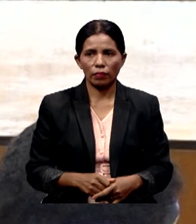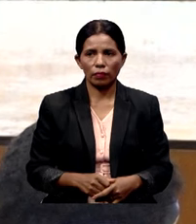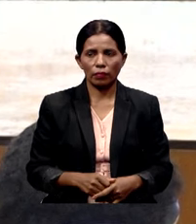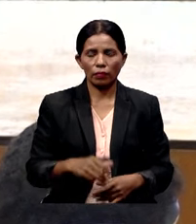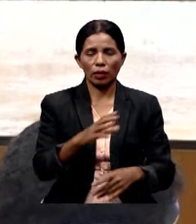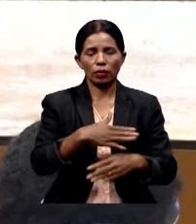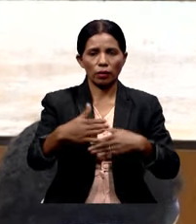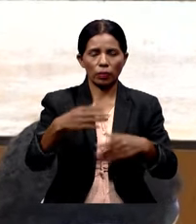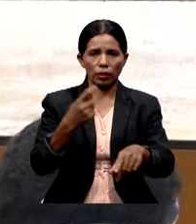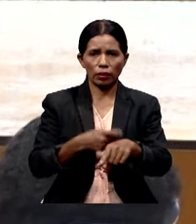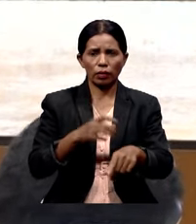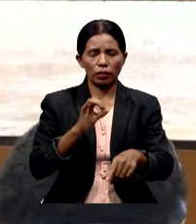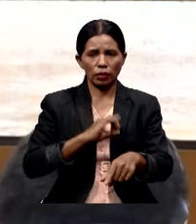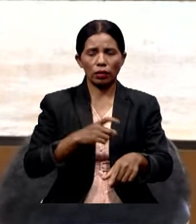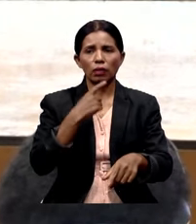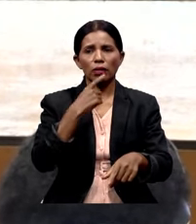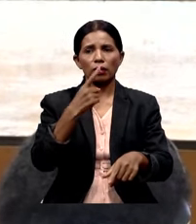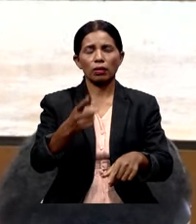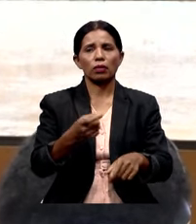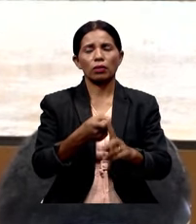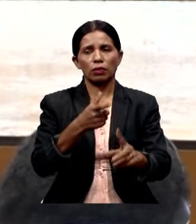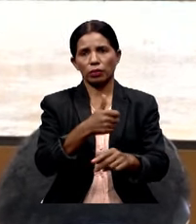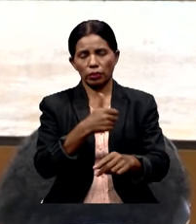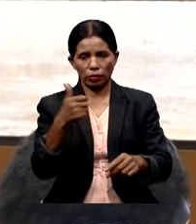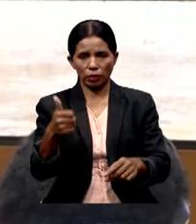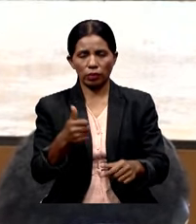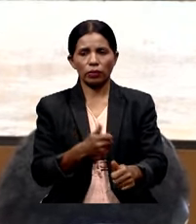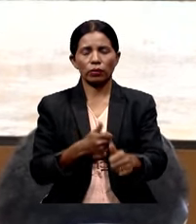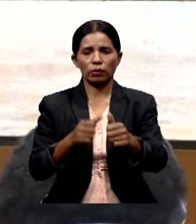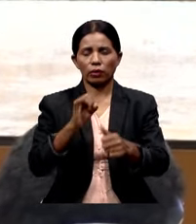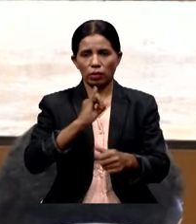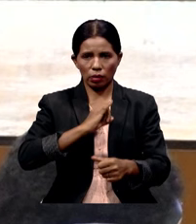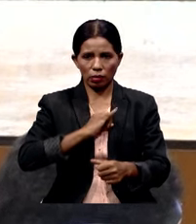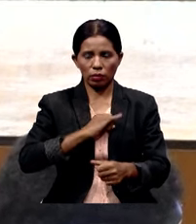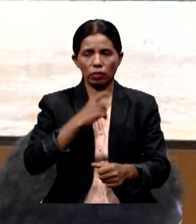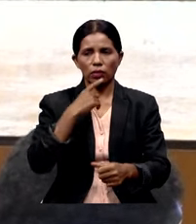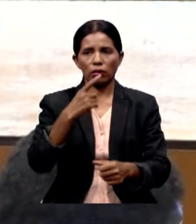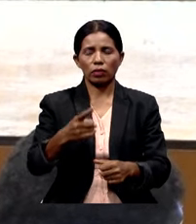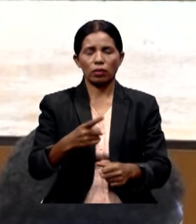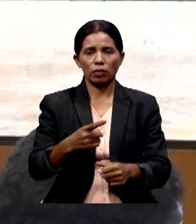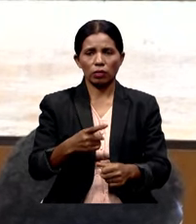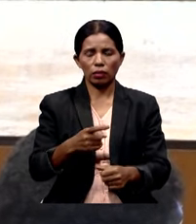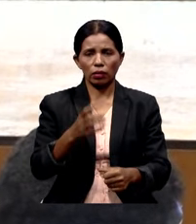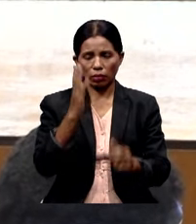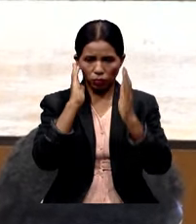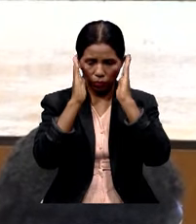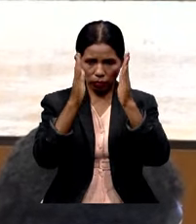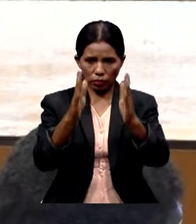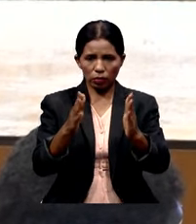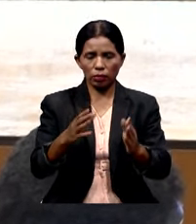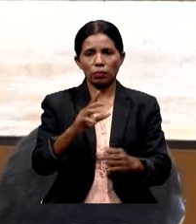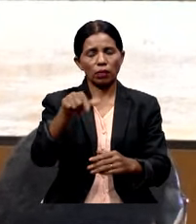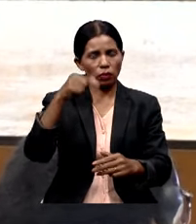tempo, ao se mencionar de medidas balum nebe tuir atanhau, relevantes liu no transversais para